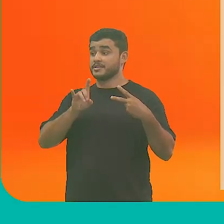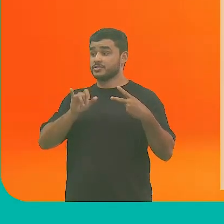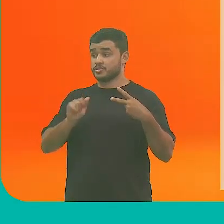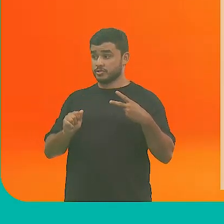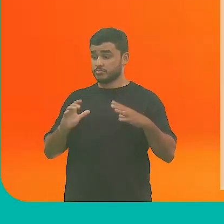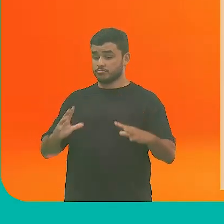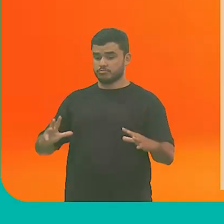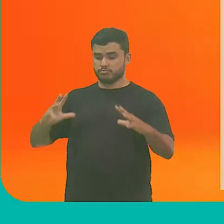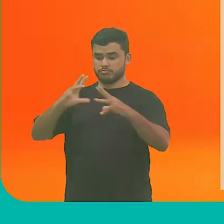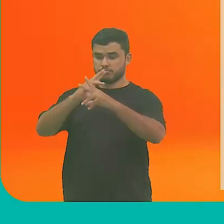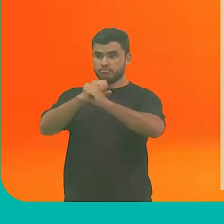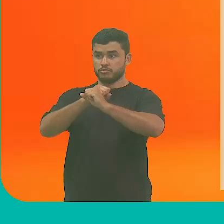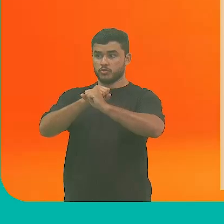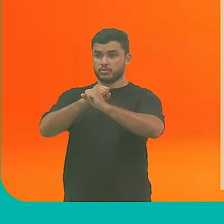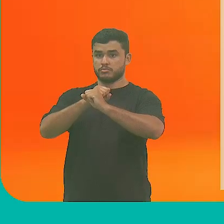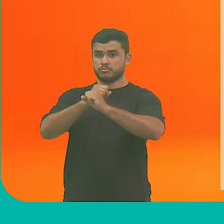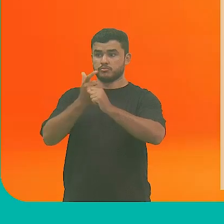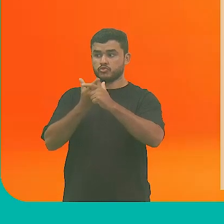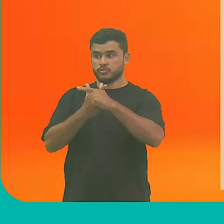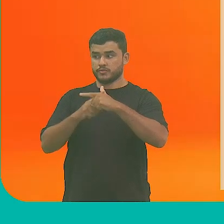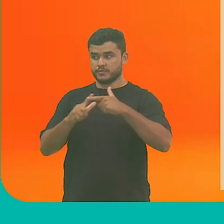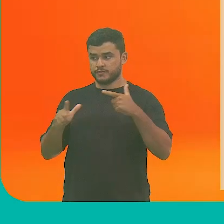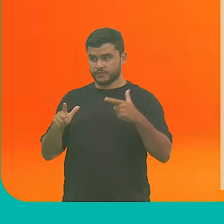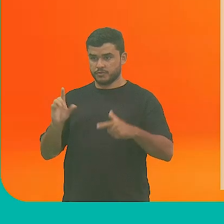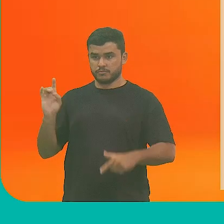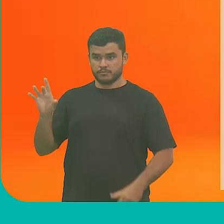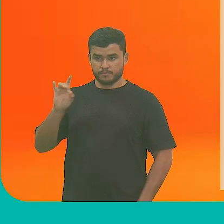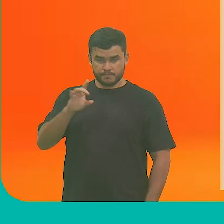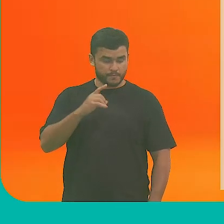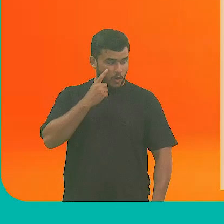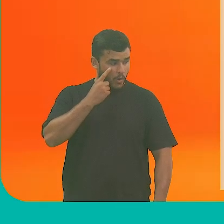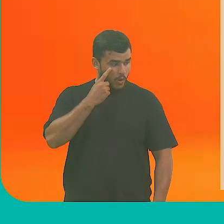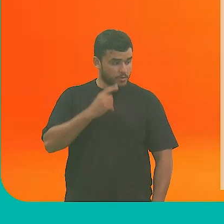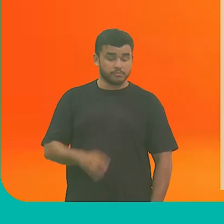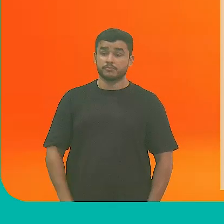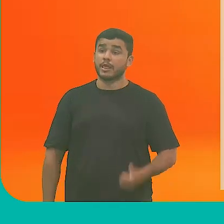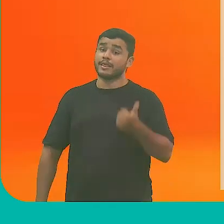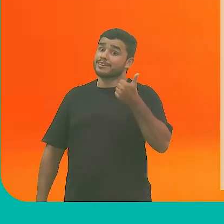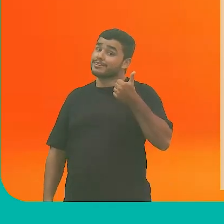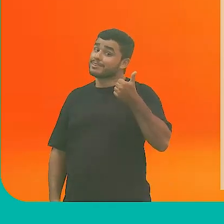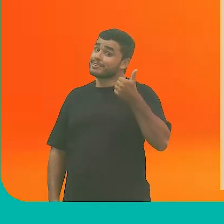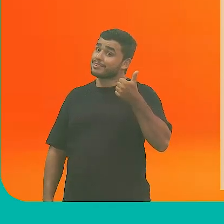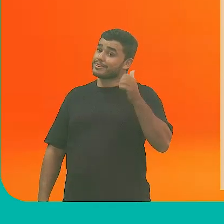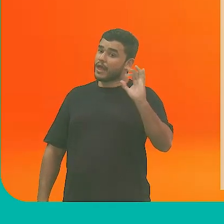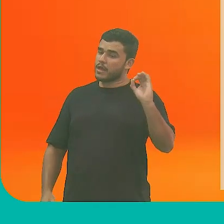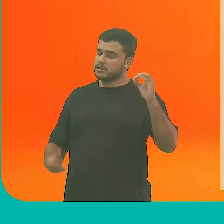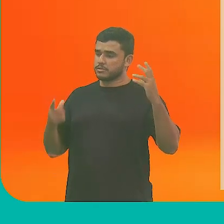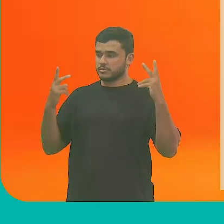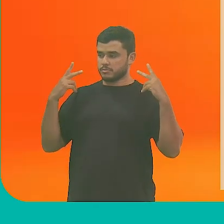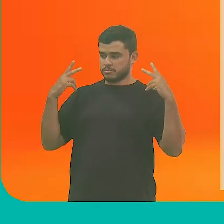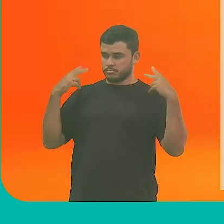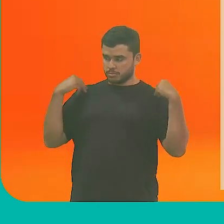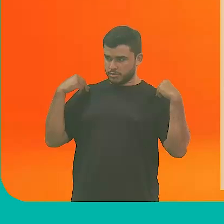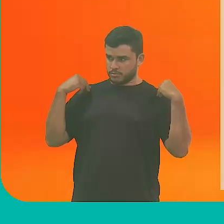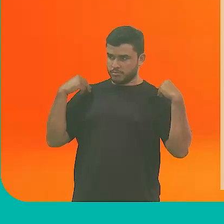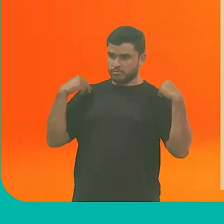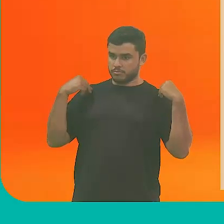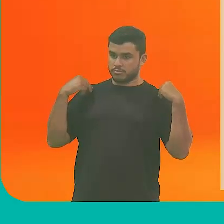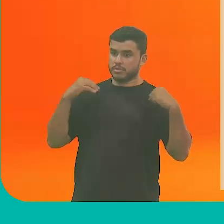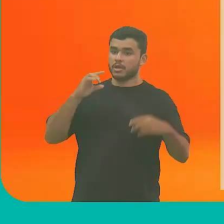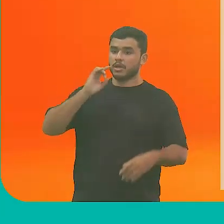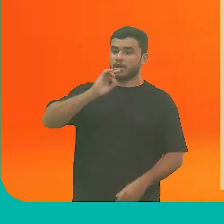Percebam que tu tem 10 motoristas e cada um desses 10 motoristas fazem